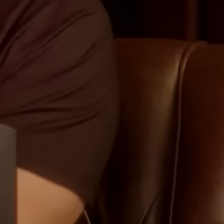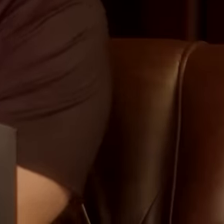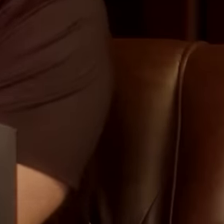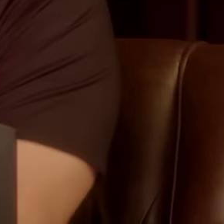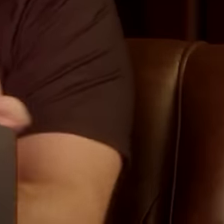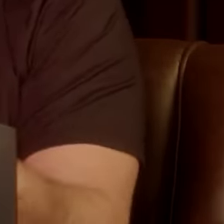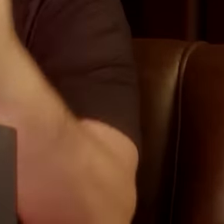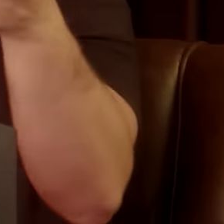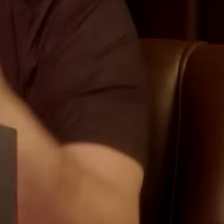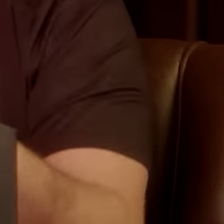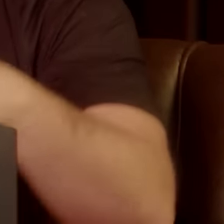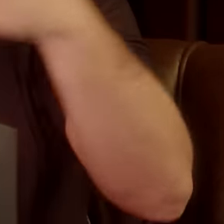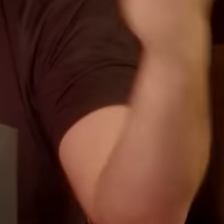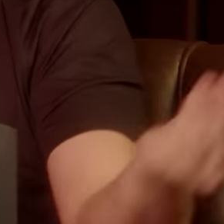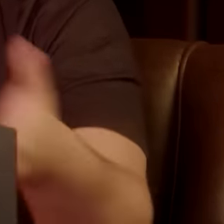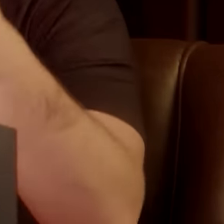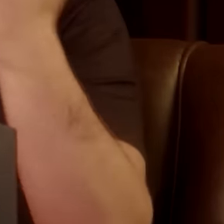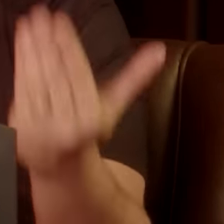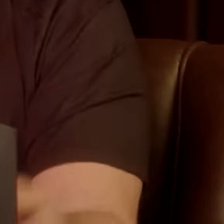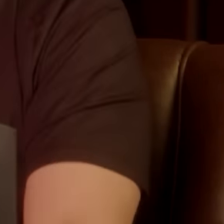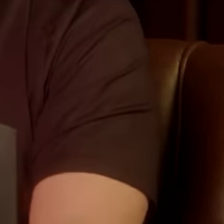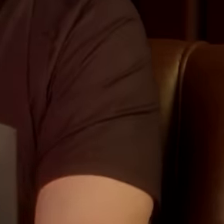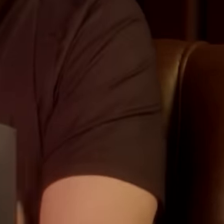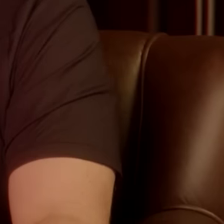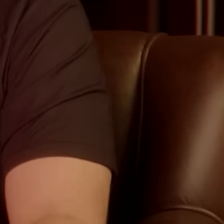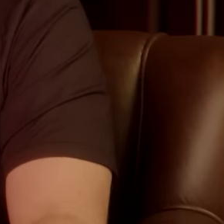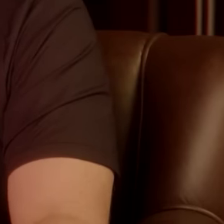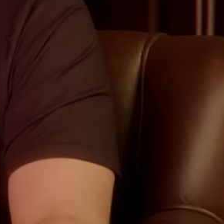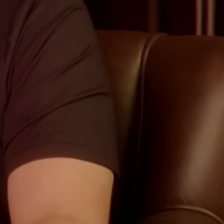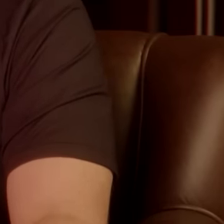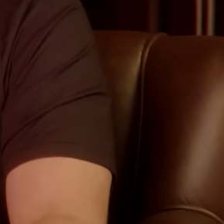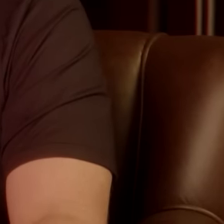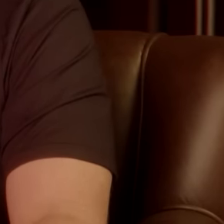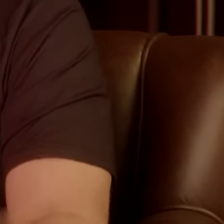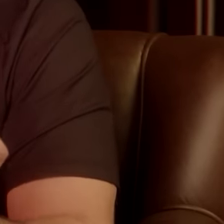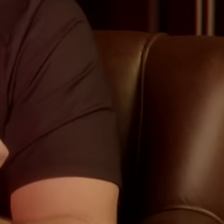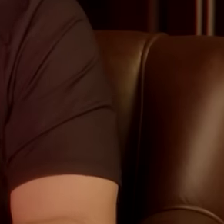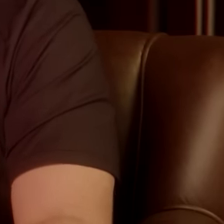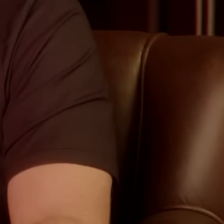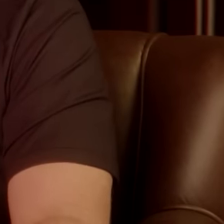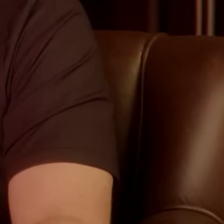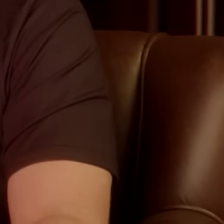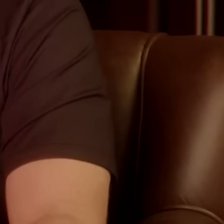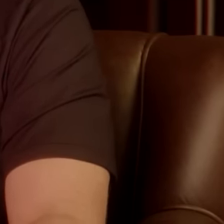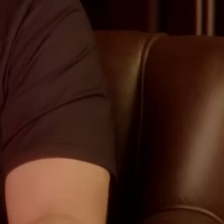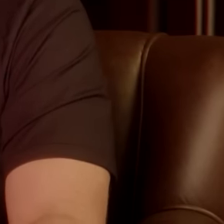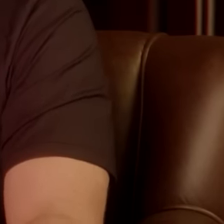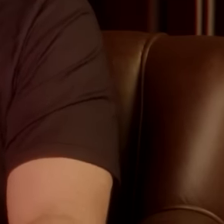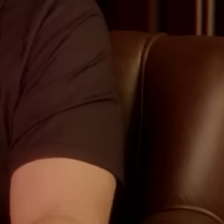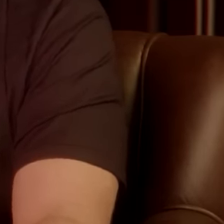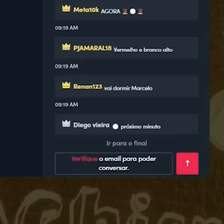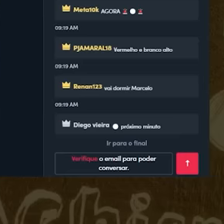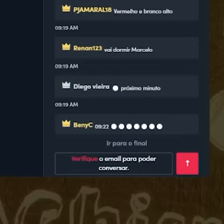e sempre usa um dinheirinho extra não aquele dinheiro que te faz falta ó eu vou jogar aqui um jogo que eu mais gosto que eu mais gosto na verdade né eu gosto muito do